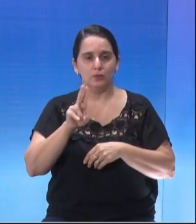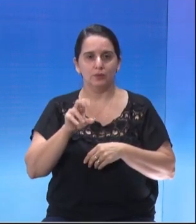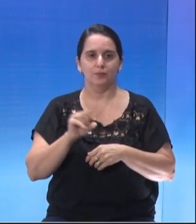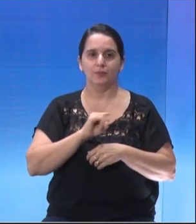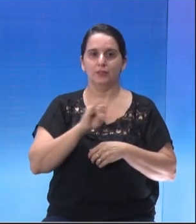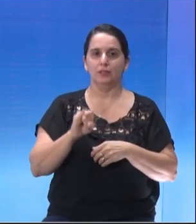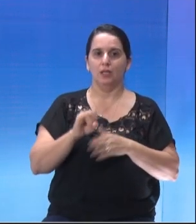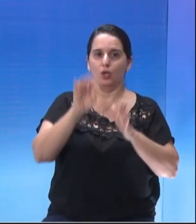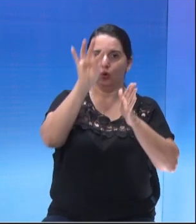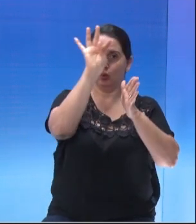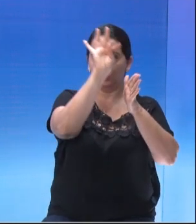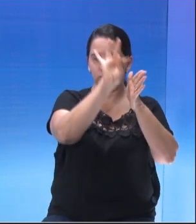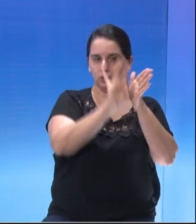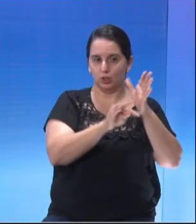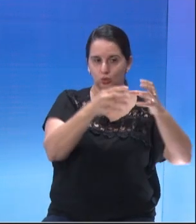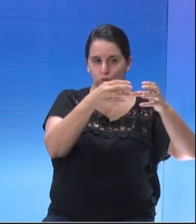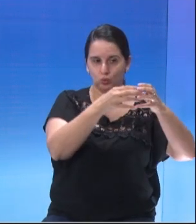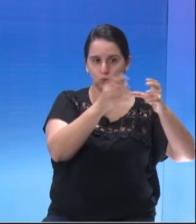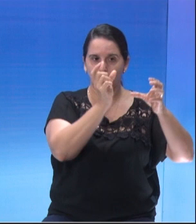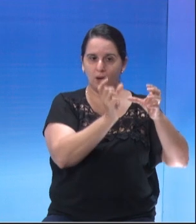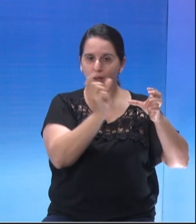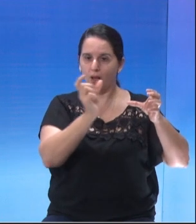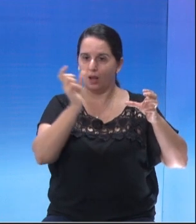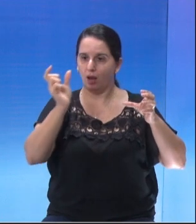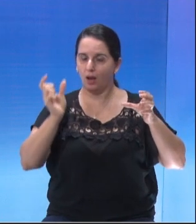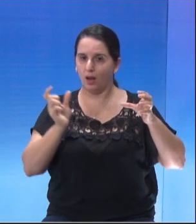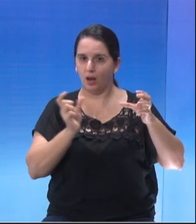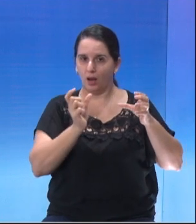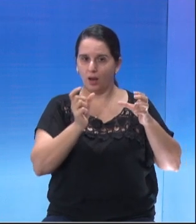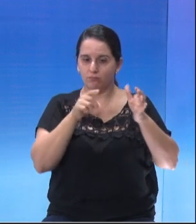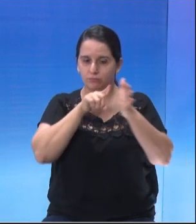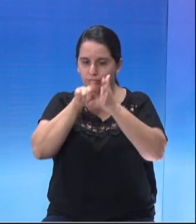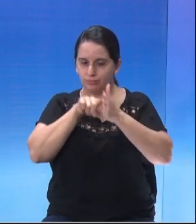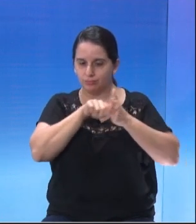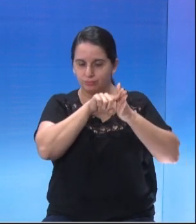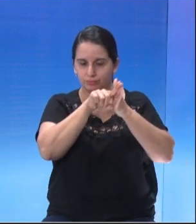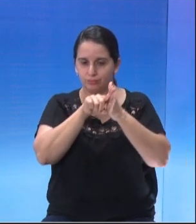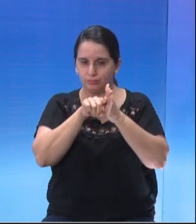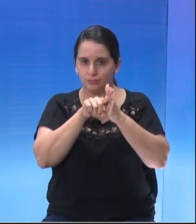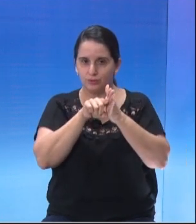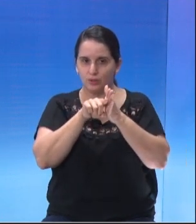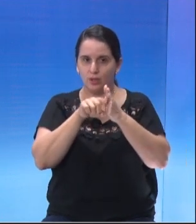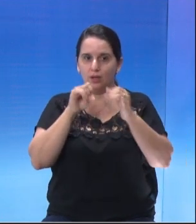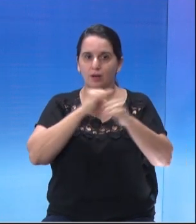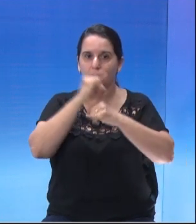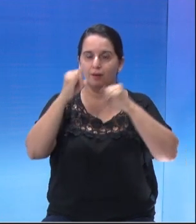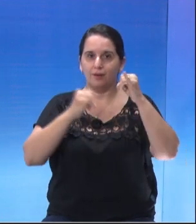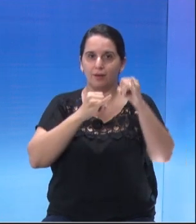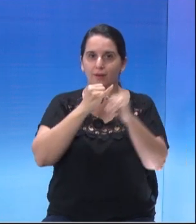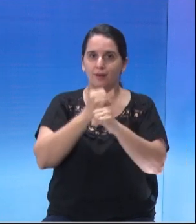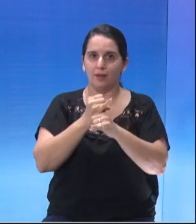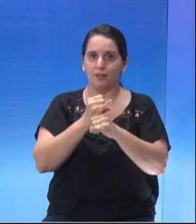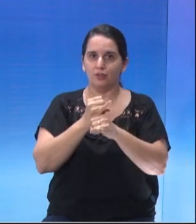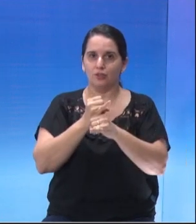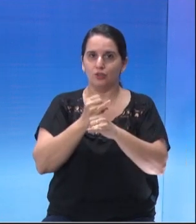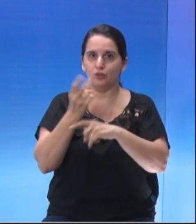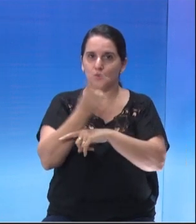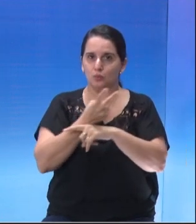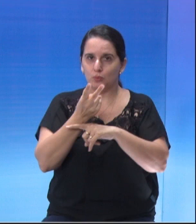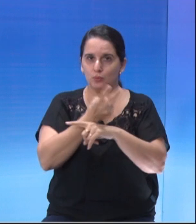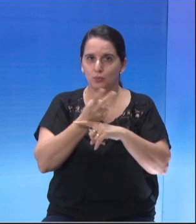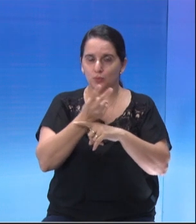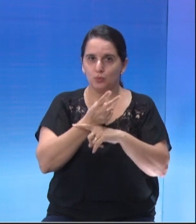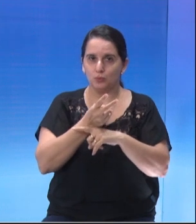sequência de palavras, a ferramenta analisa e busca trecho por trecho nos sites de busca, assim como um